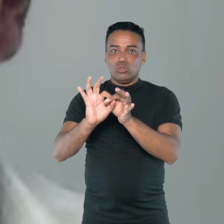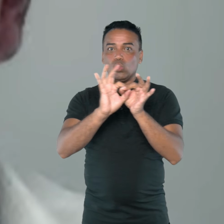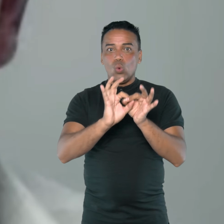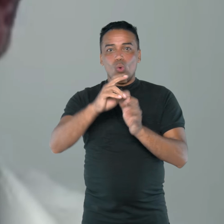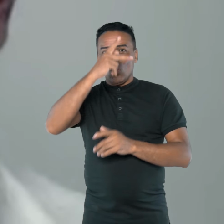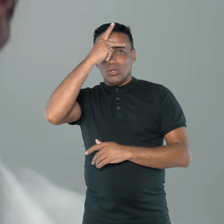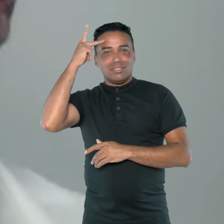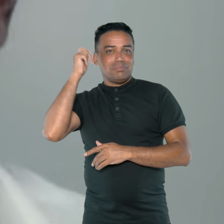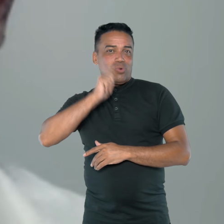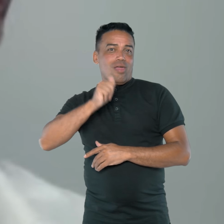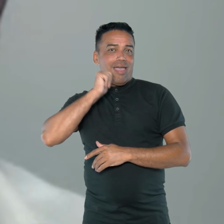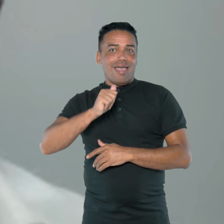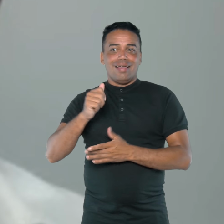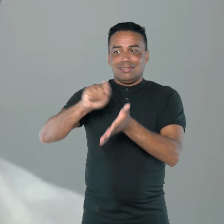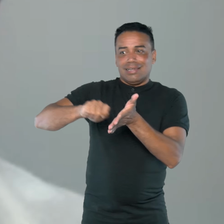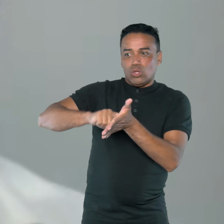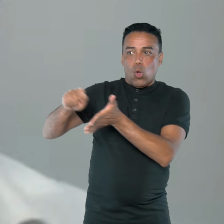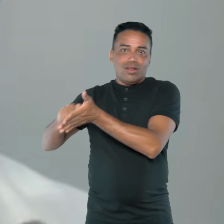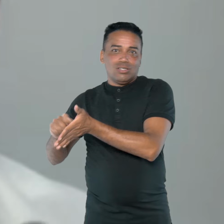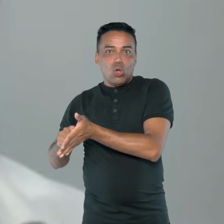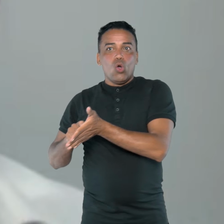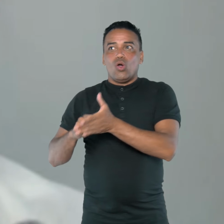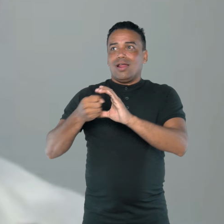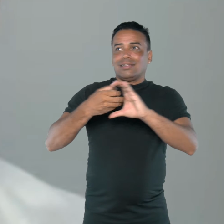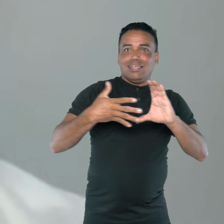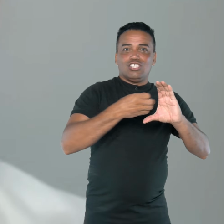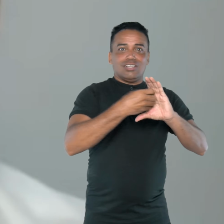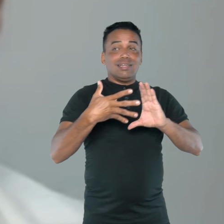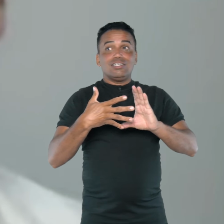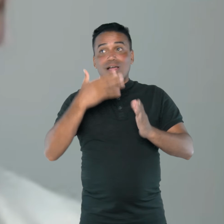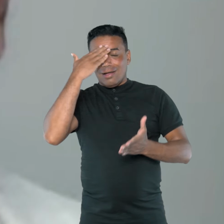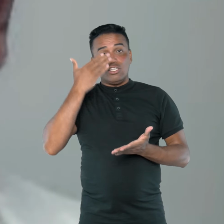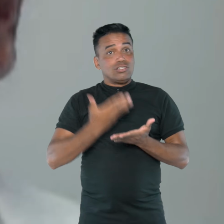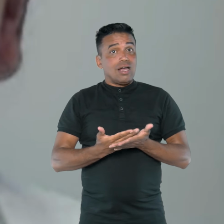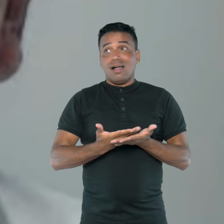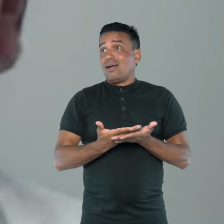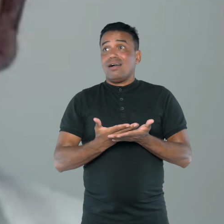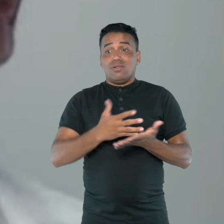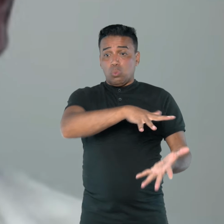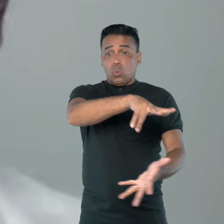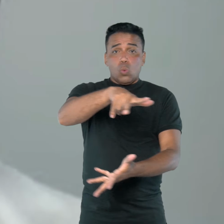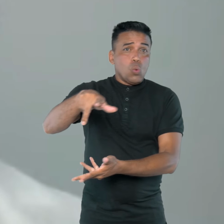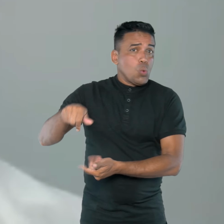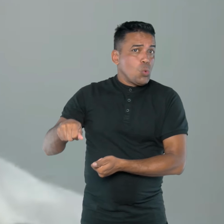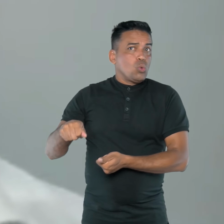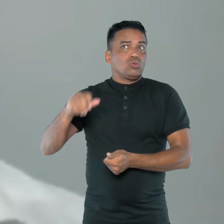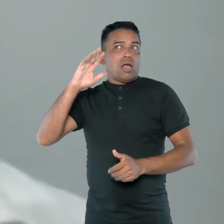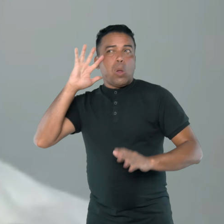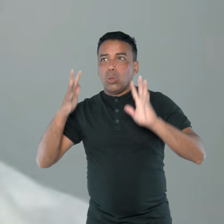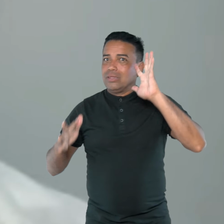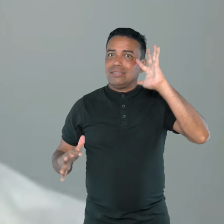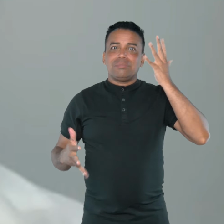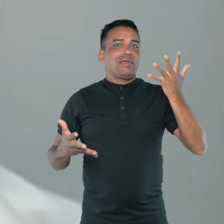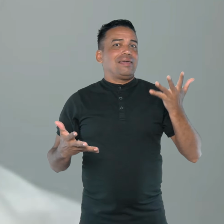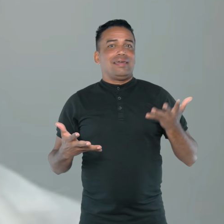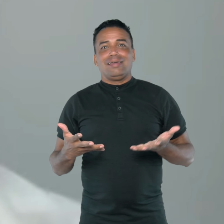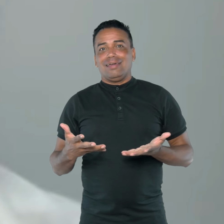acreditar nas coisas, né? Acreditar nessa beleza despida do mundo, né? Nessa outra